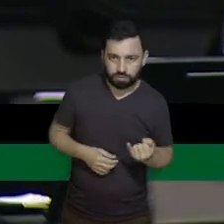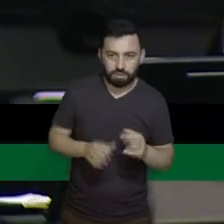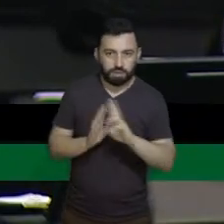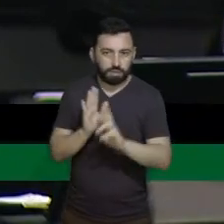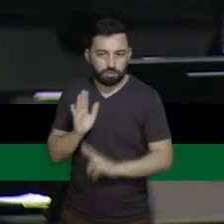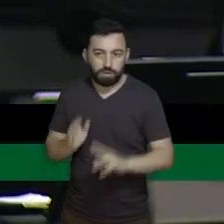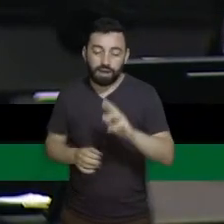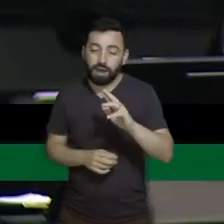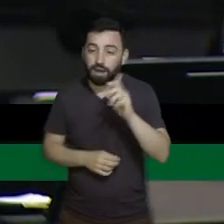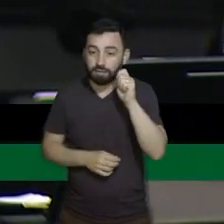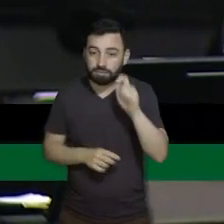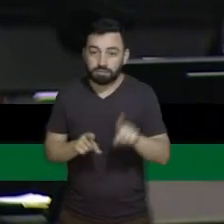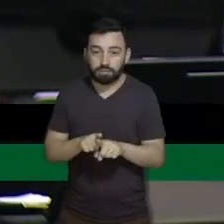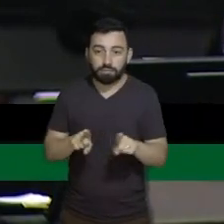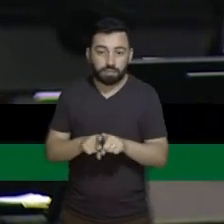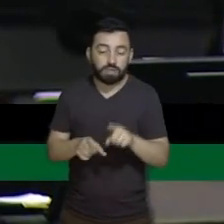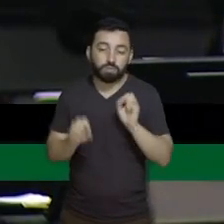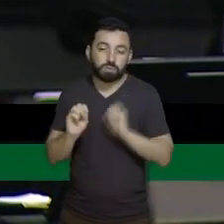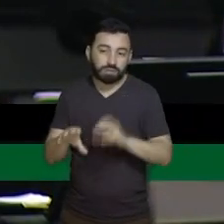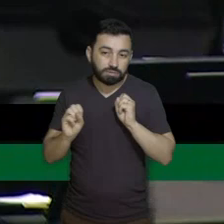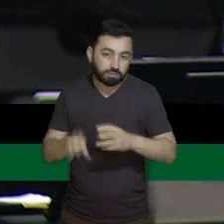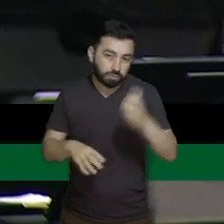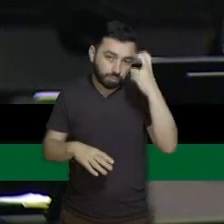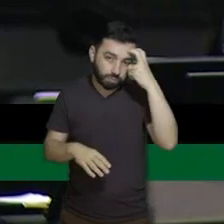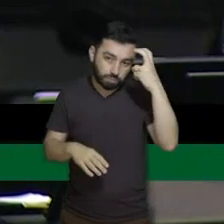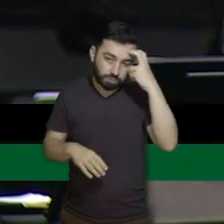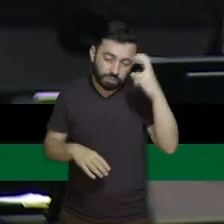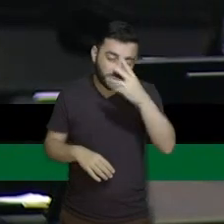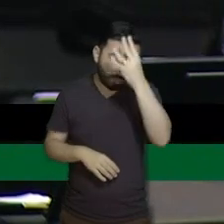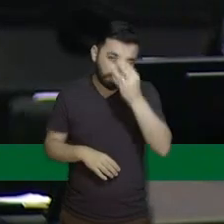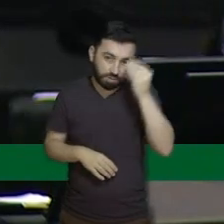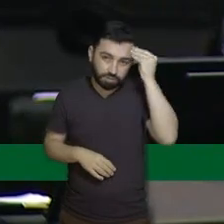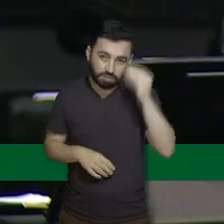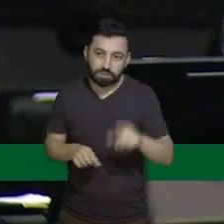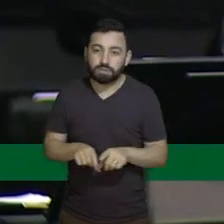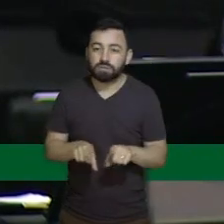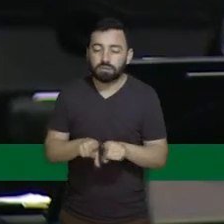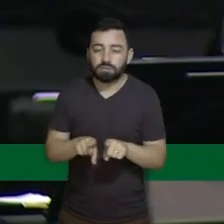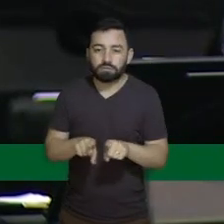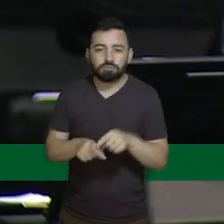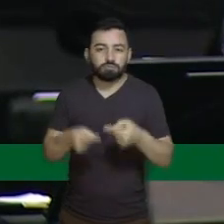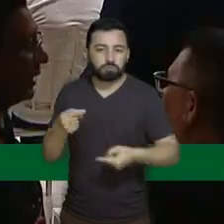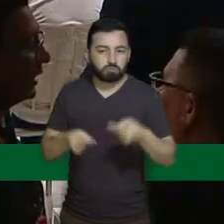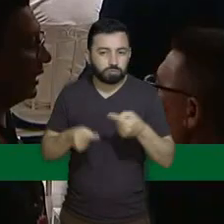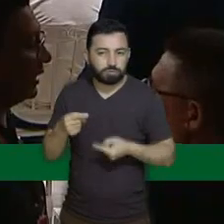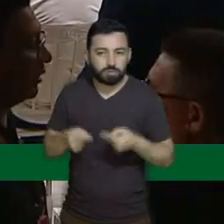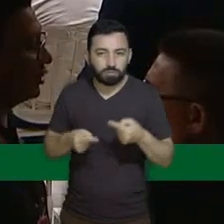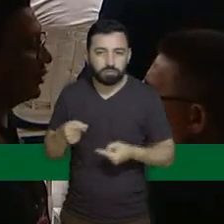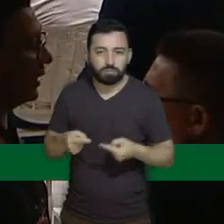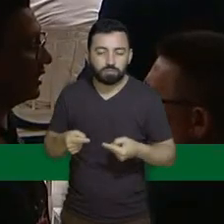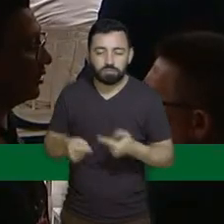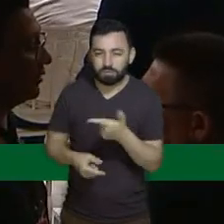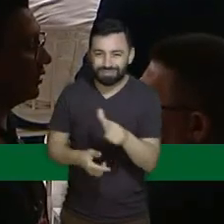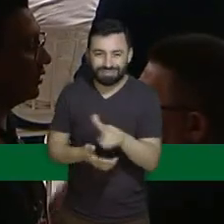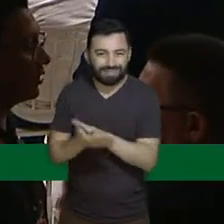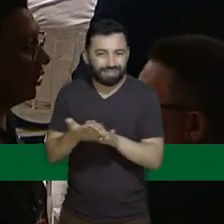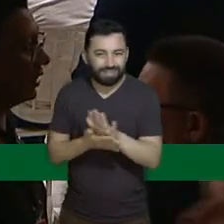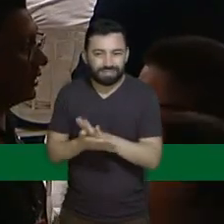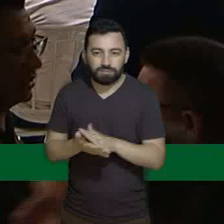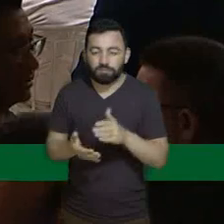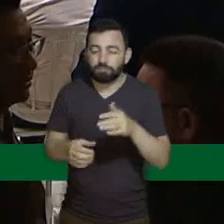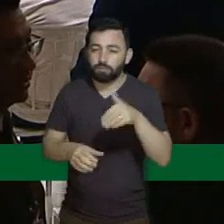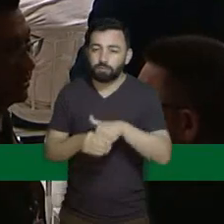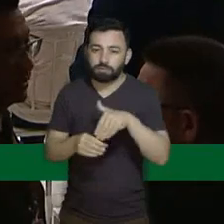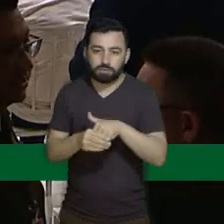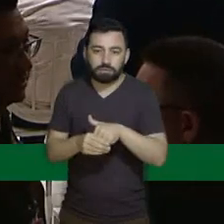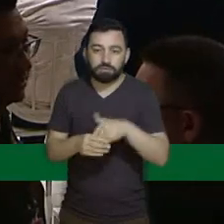Ana Campagnolo. Comissão de Educação e Cultura, relatora deputada Luciane Carminati. Em discussão. Não havendo quem queira discutir, em